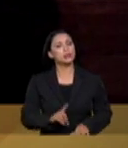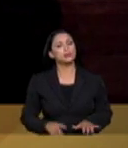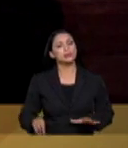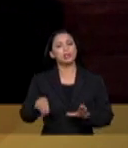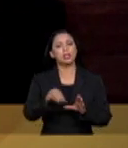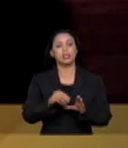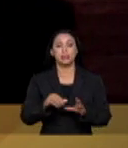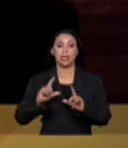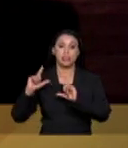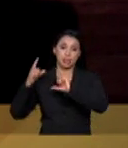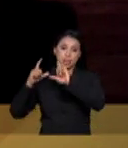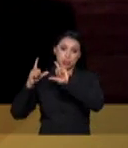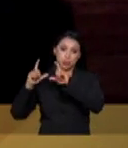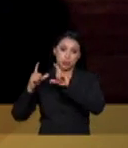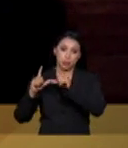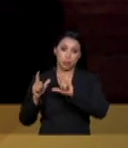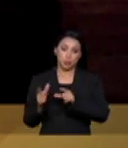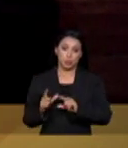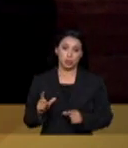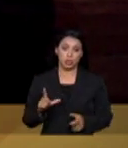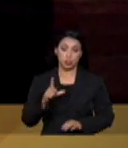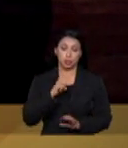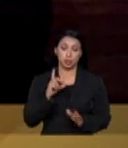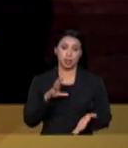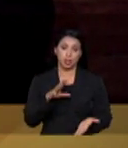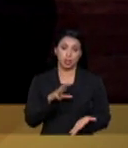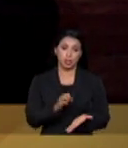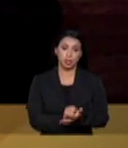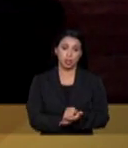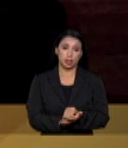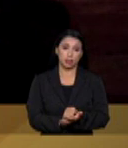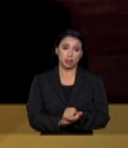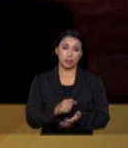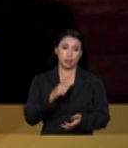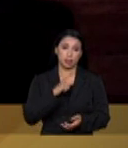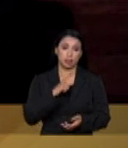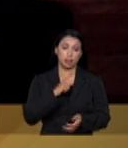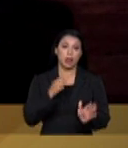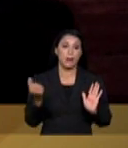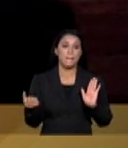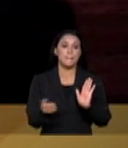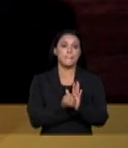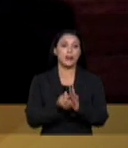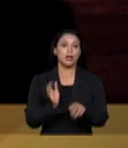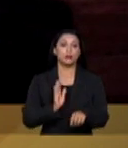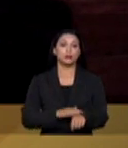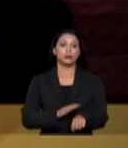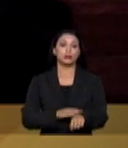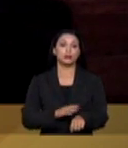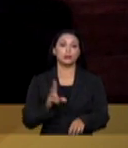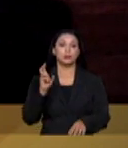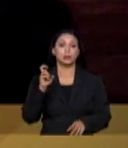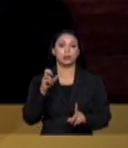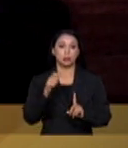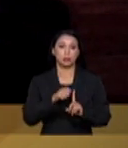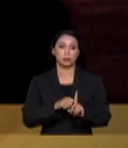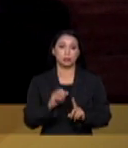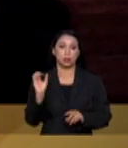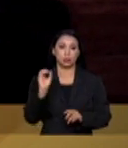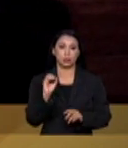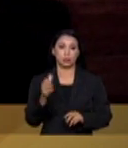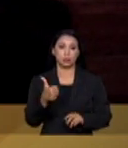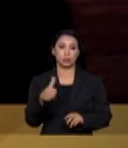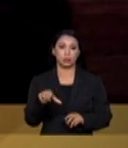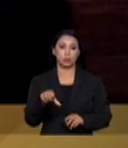as terras que tradicionalmente ocupam independem da existência de um Marco temporal em cinco de Outubro